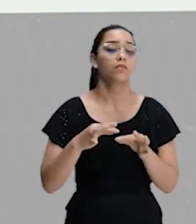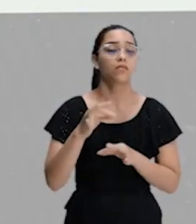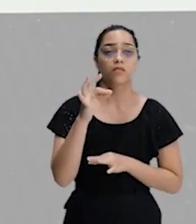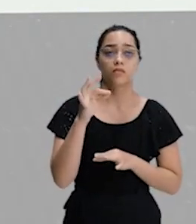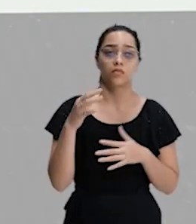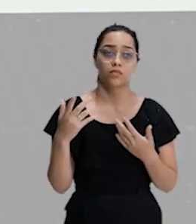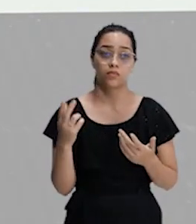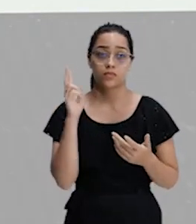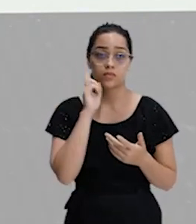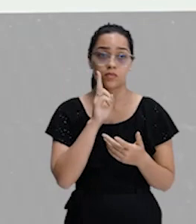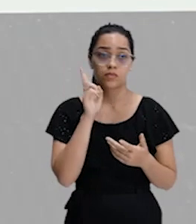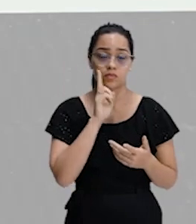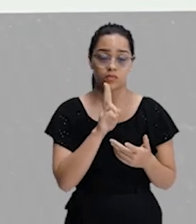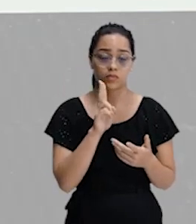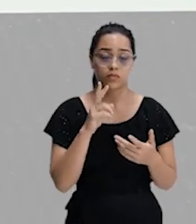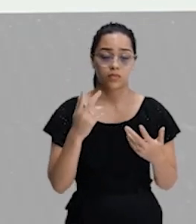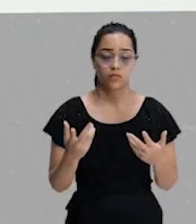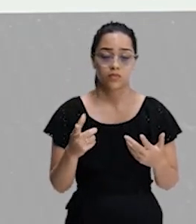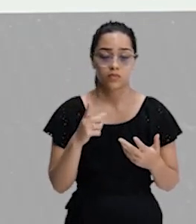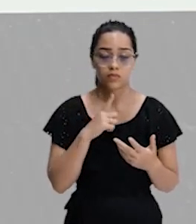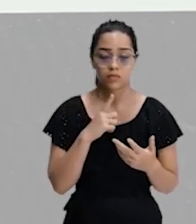Ora, lembrando que nosso